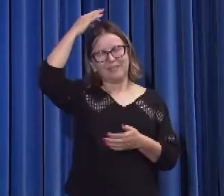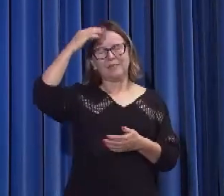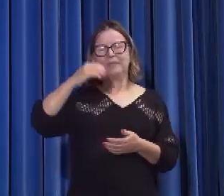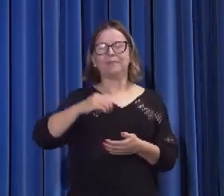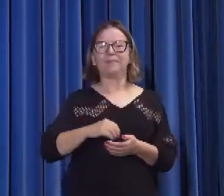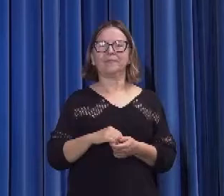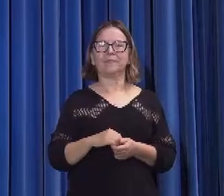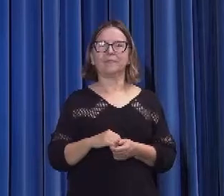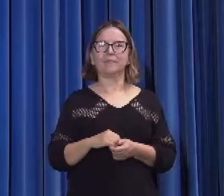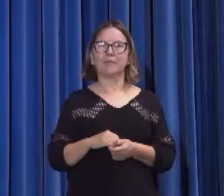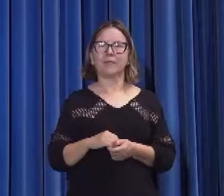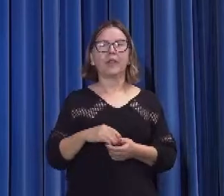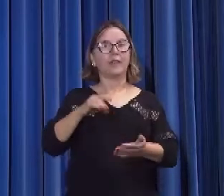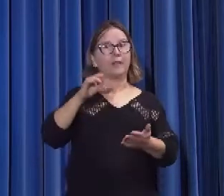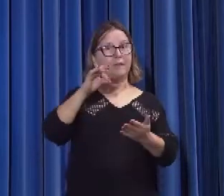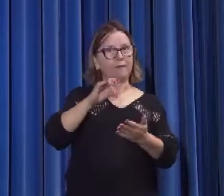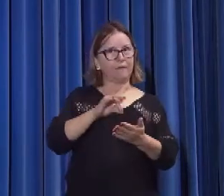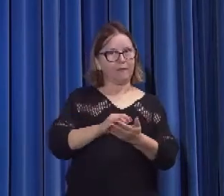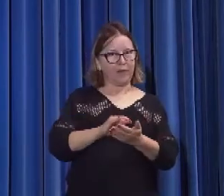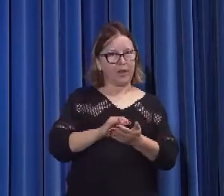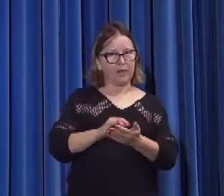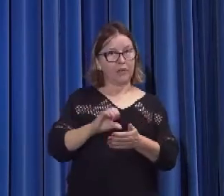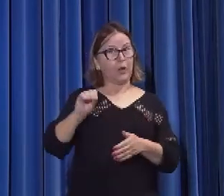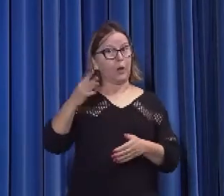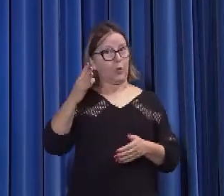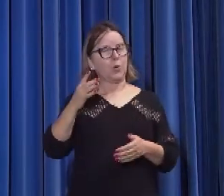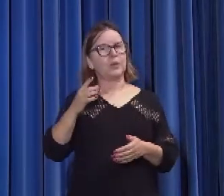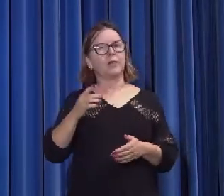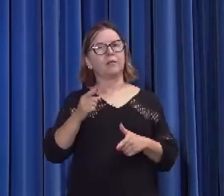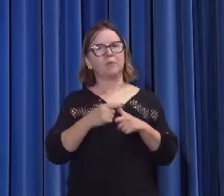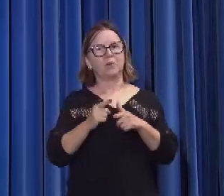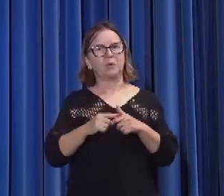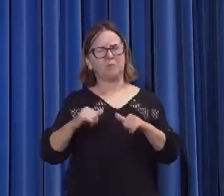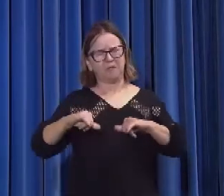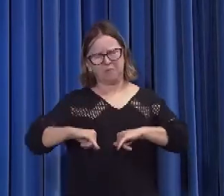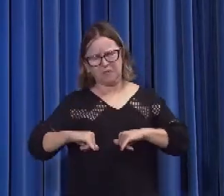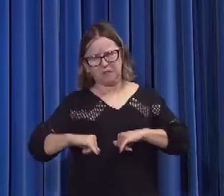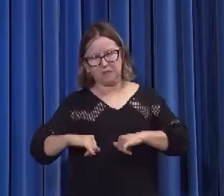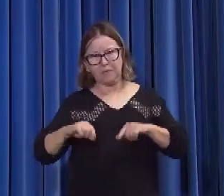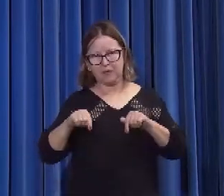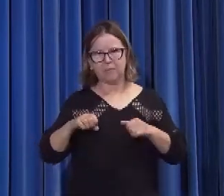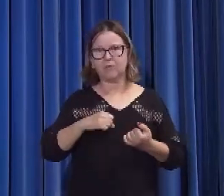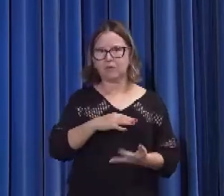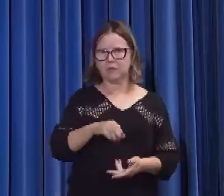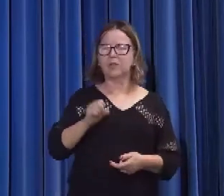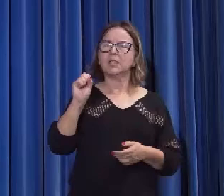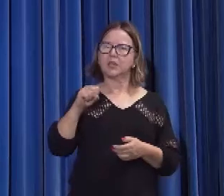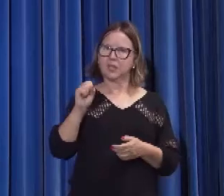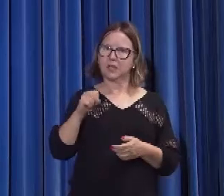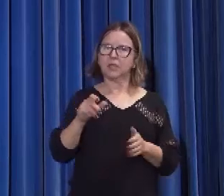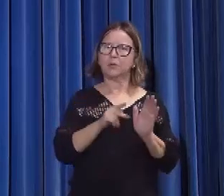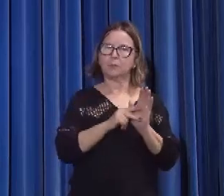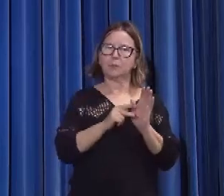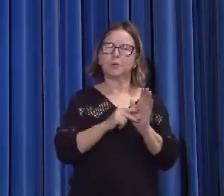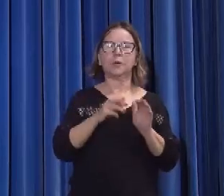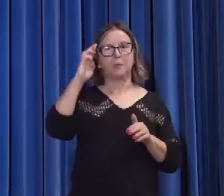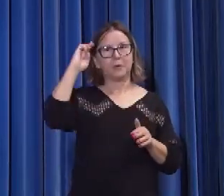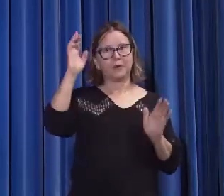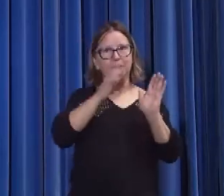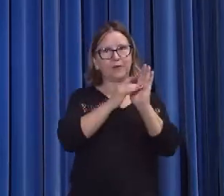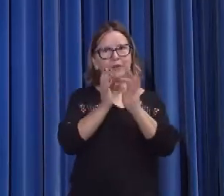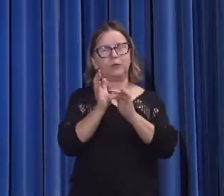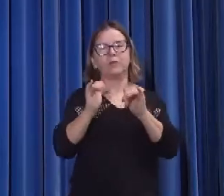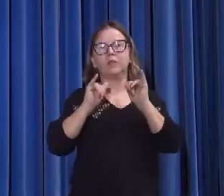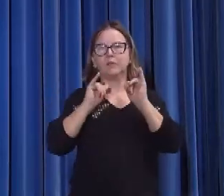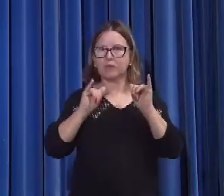Então é fato que nós temos aflições neste mundo? Sim, o próprio Jesus Cristo disse isso. No mundo tereis aflições.